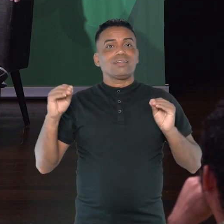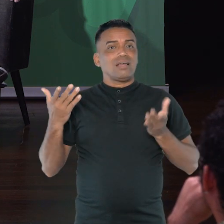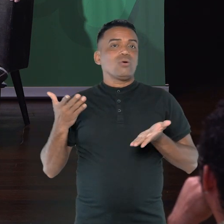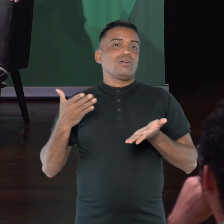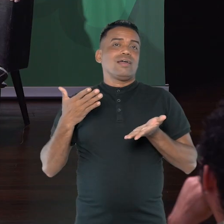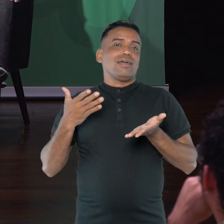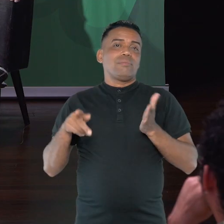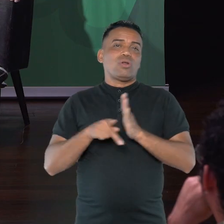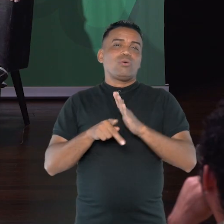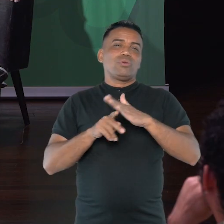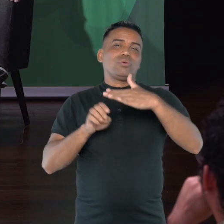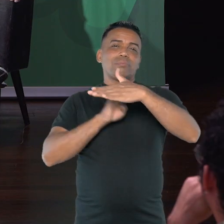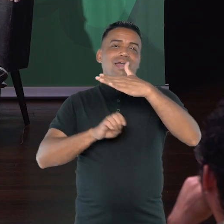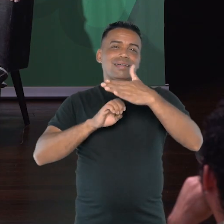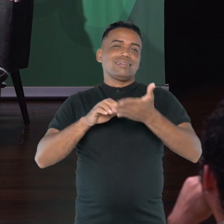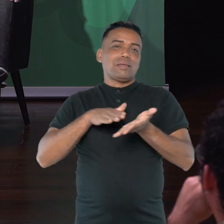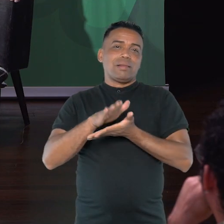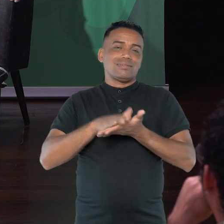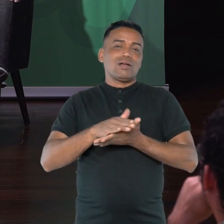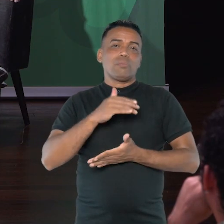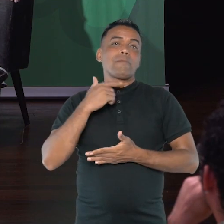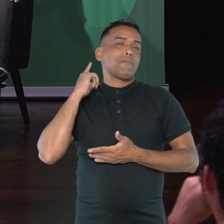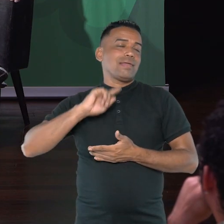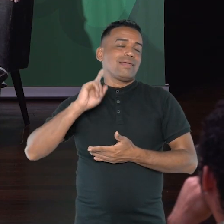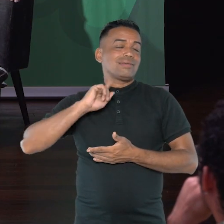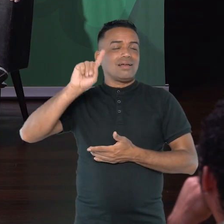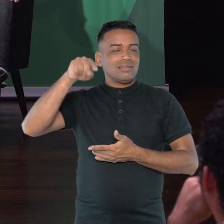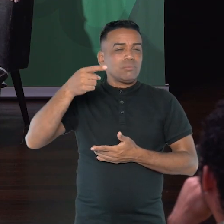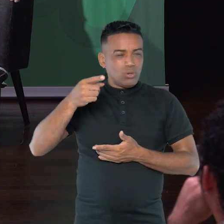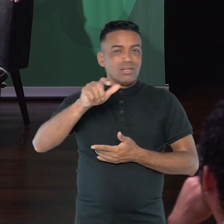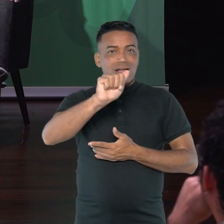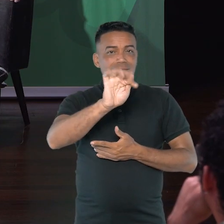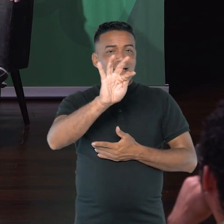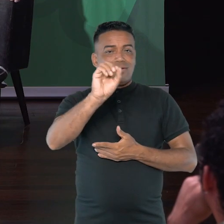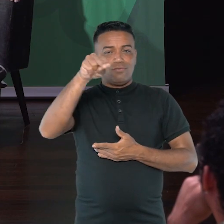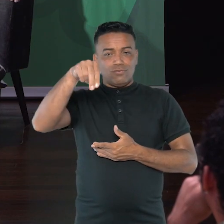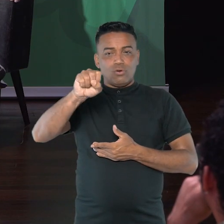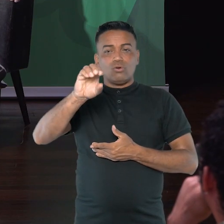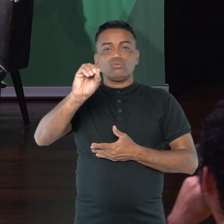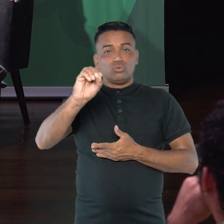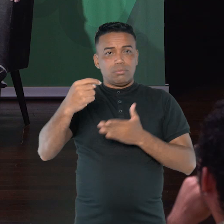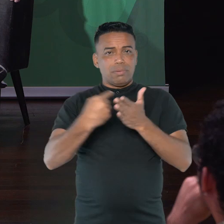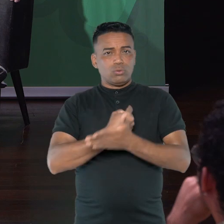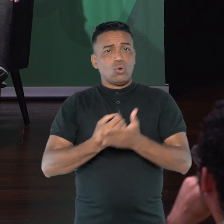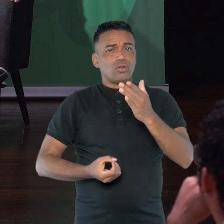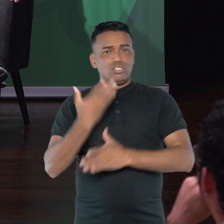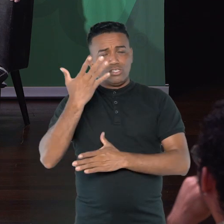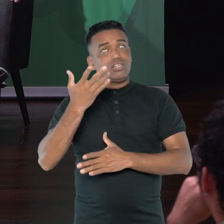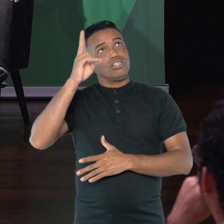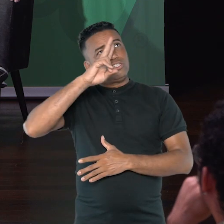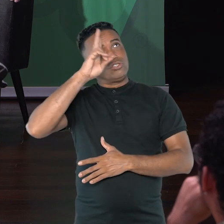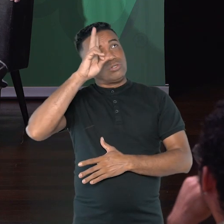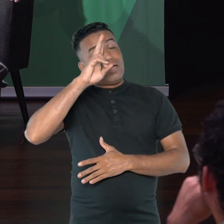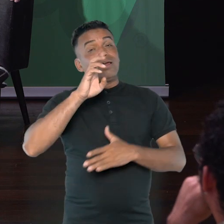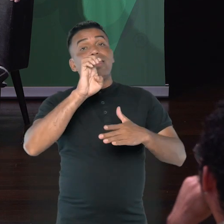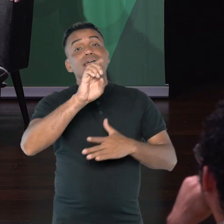Minas, que depois eu vou chegar a falar um pouco sobre ela, o Afonso tinha perguntado da origem, então, voltando a contar essa história então, da editora